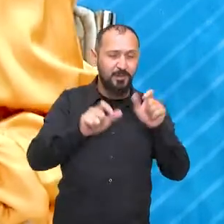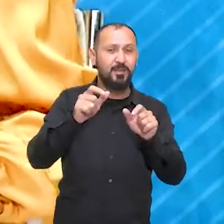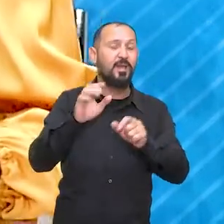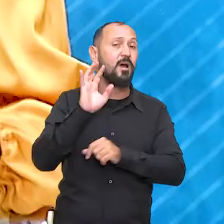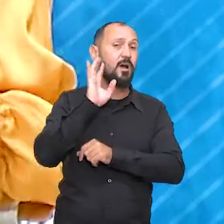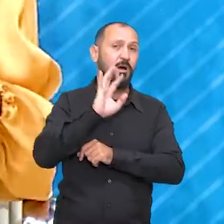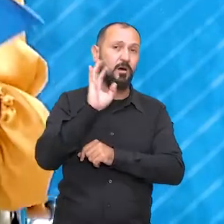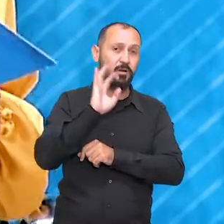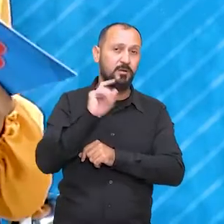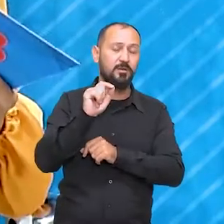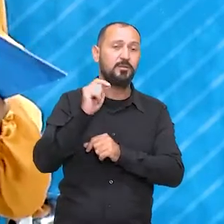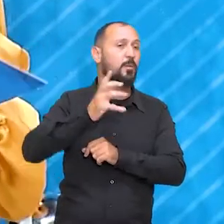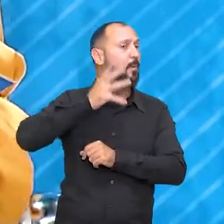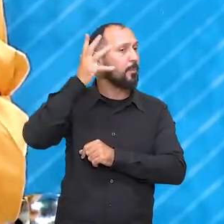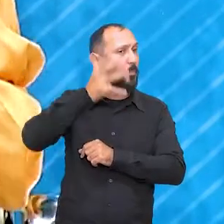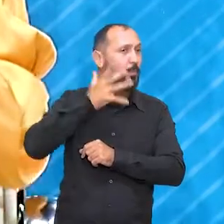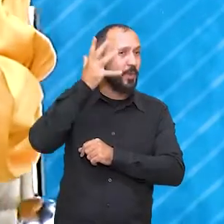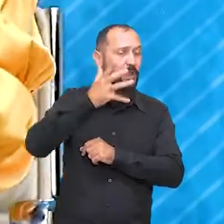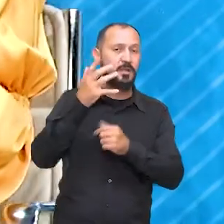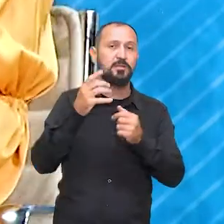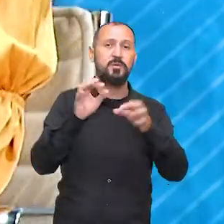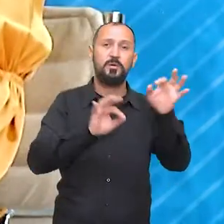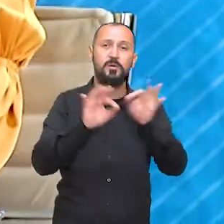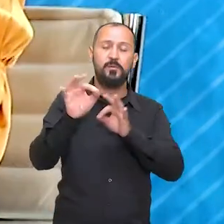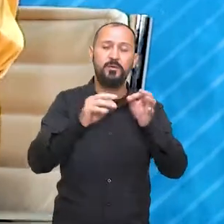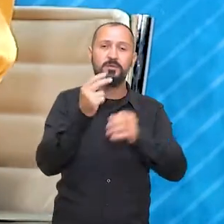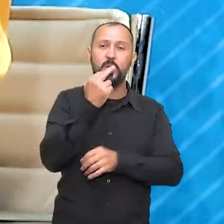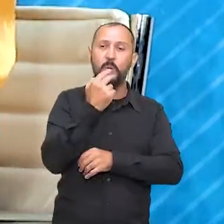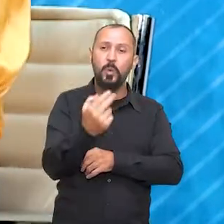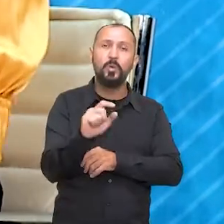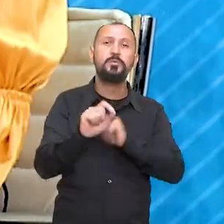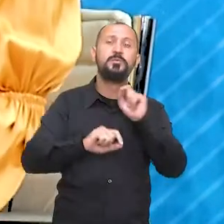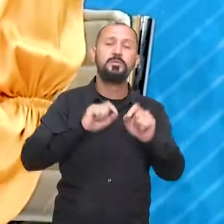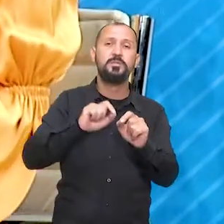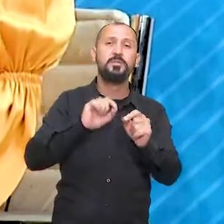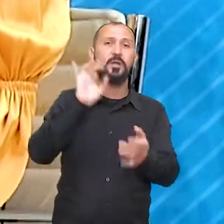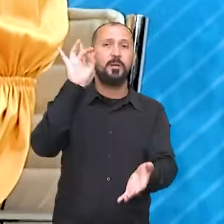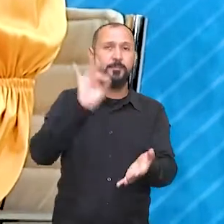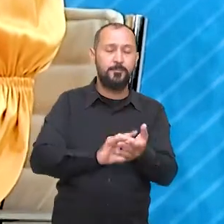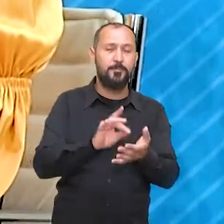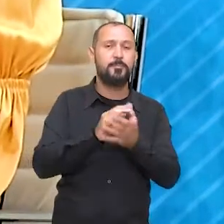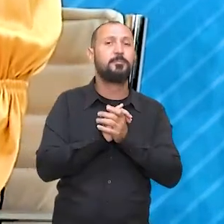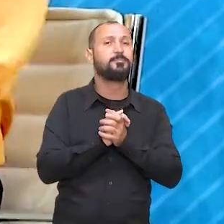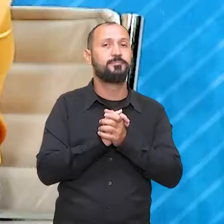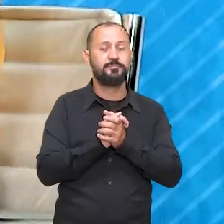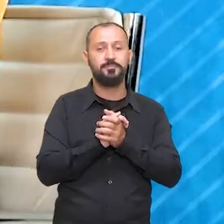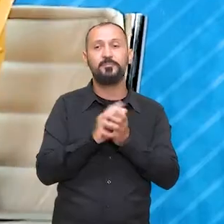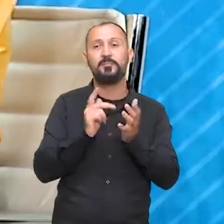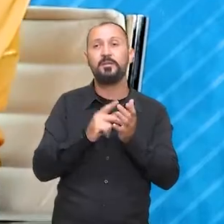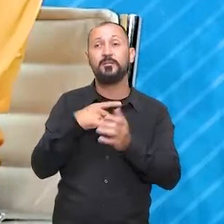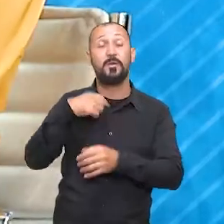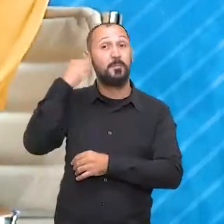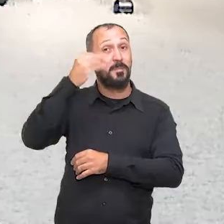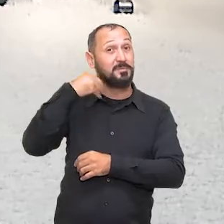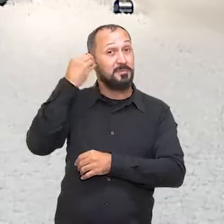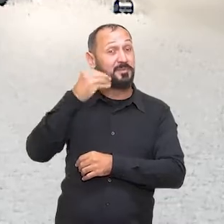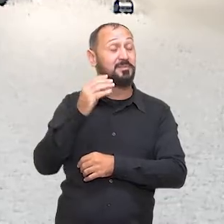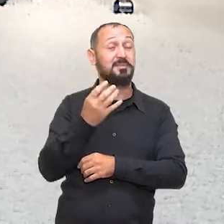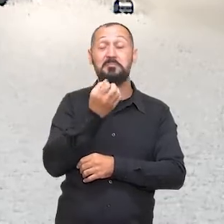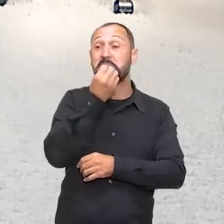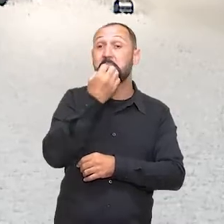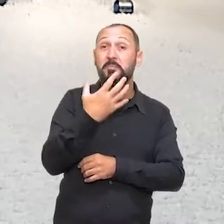é bacana você ter uma palestra falando de cores, o que representa, e isso já aconteceu, né, doutora? Nós fizemos, foi uma